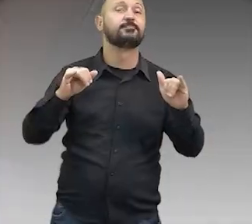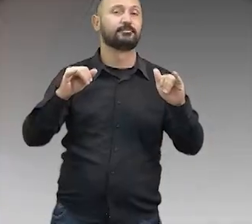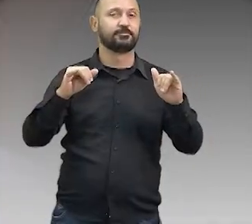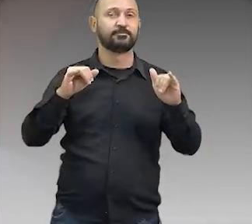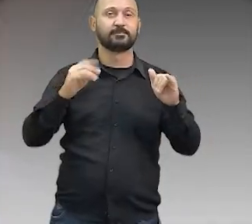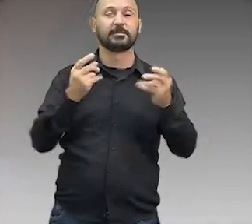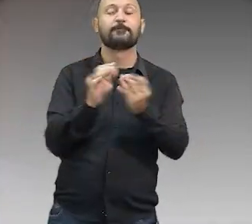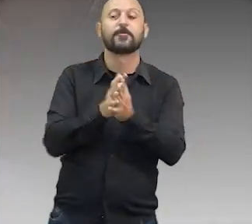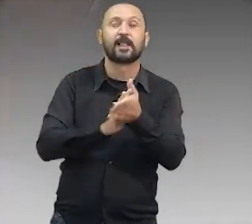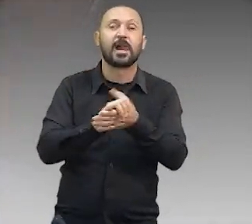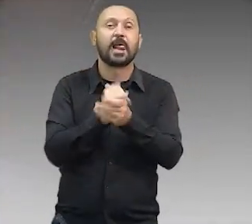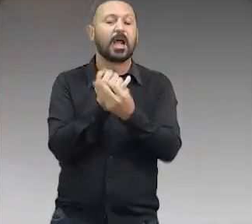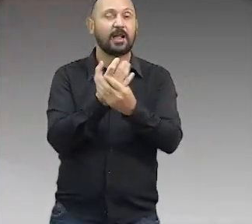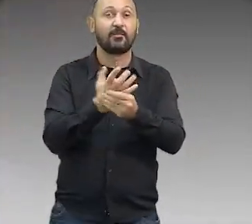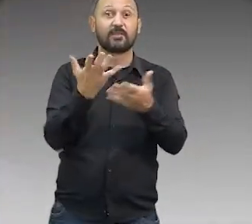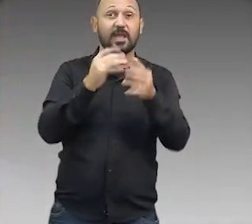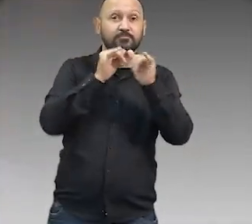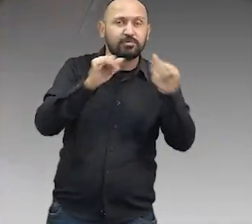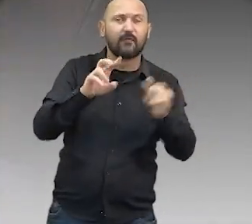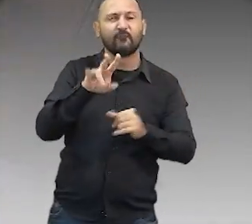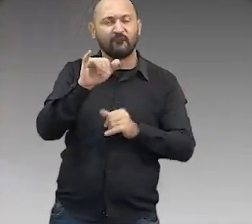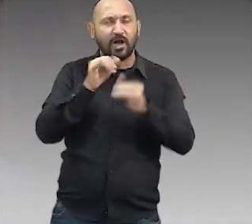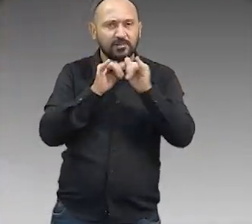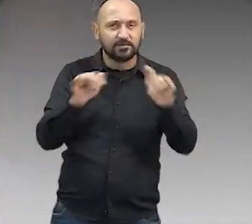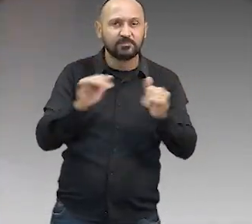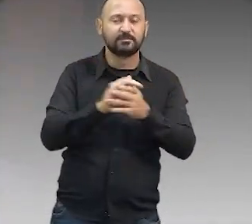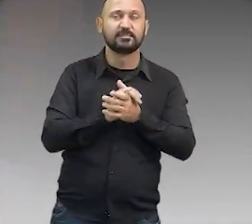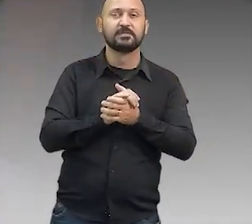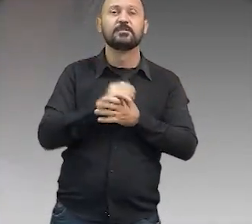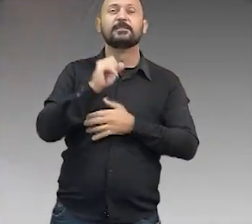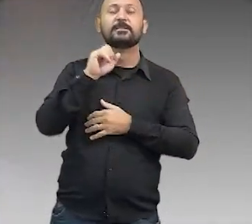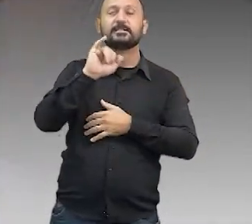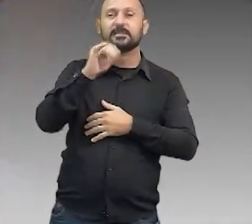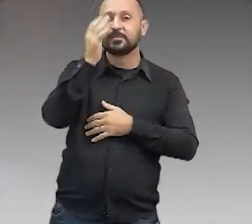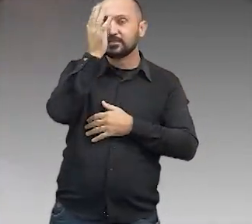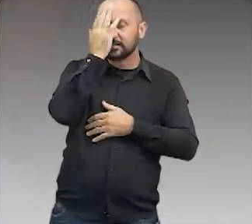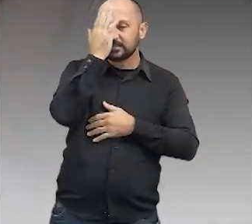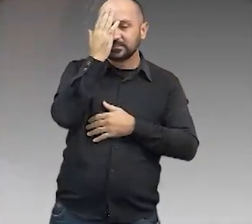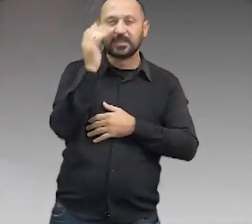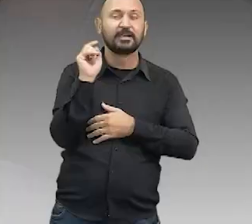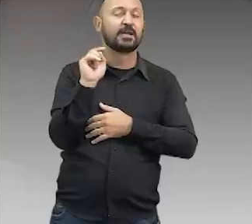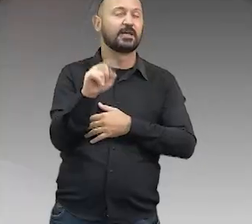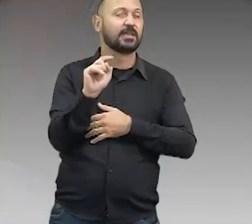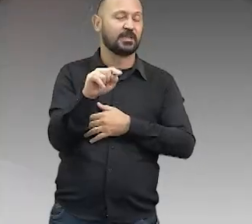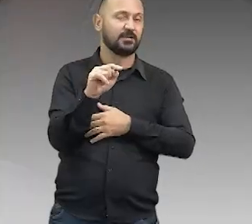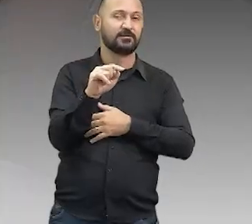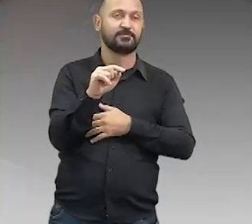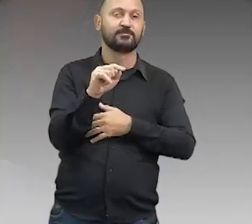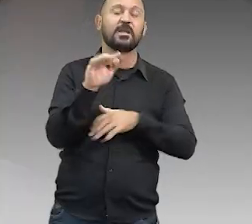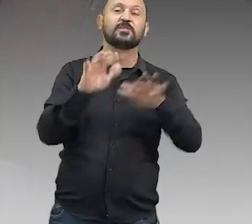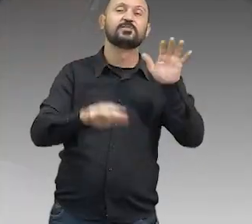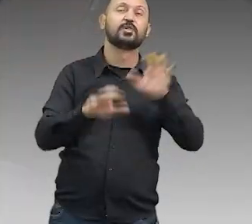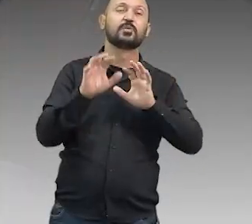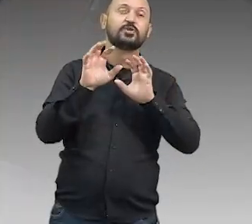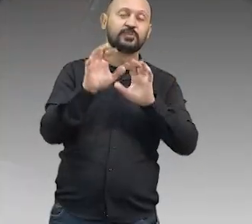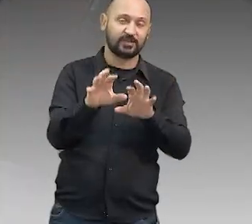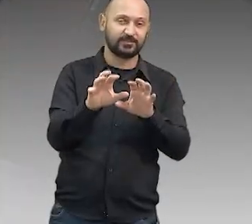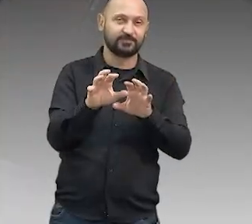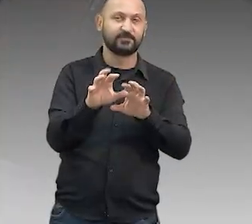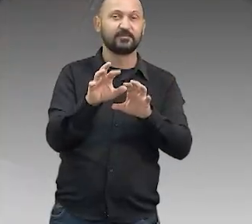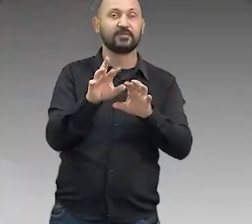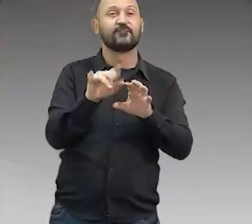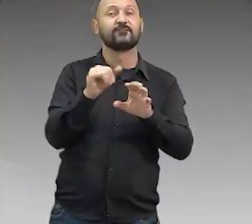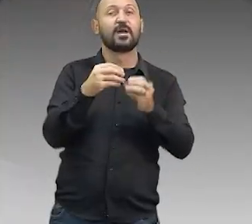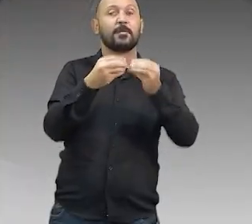divulgo, eu fico eu vou divulgar a notícia. Mesmo que eu sei que divulgando aquilo, de alguma